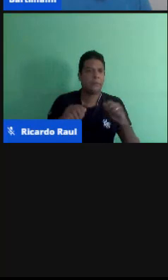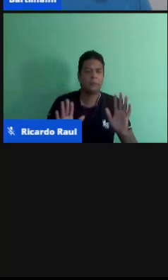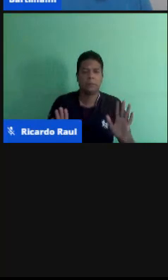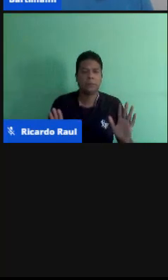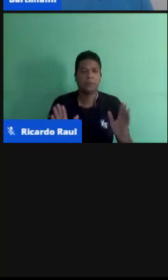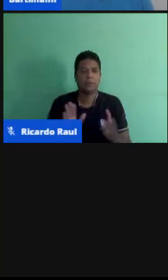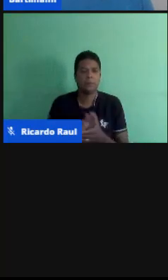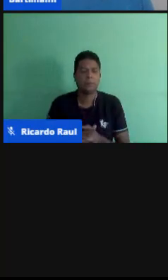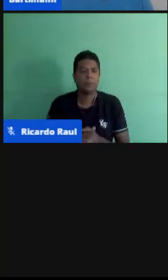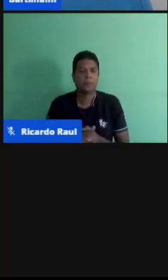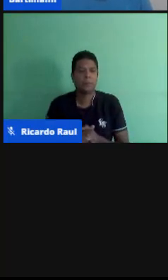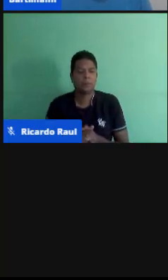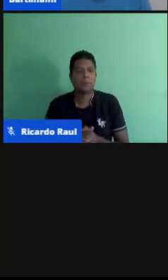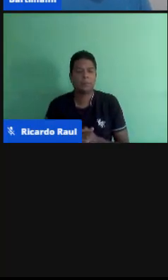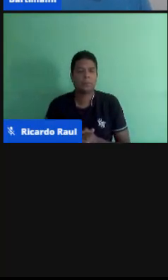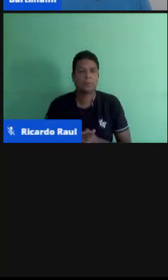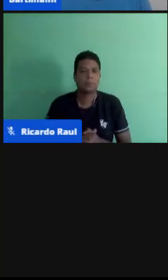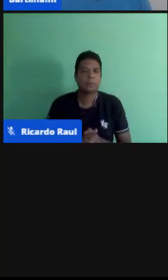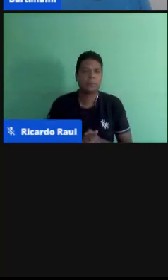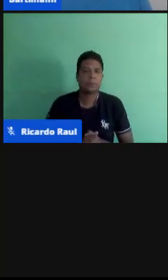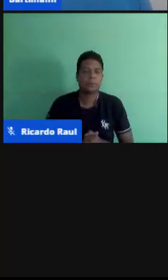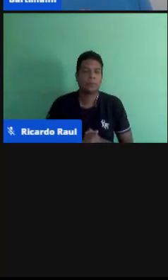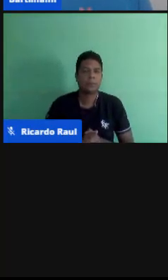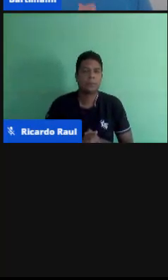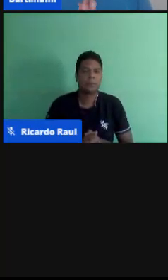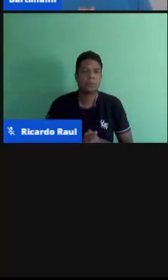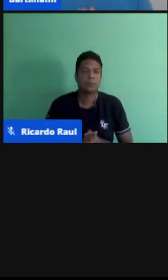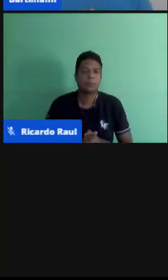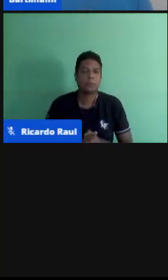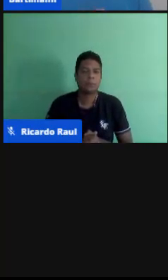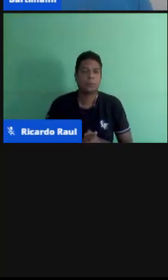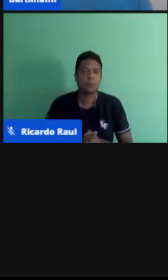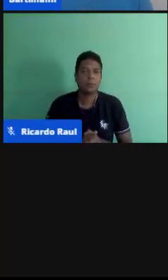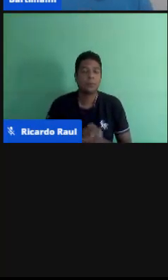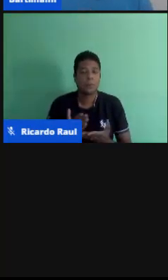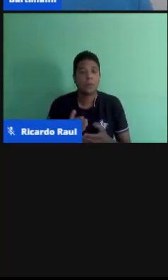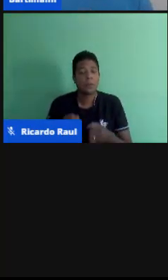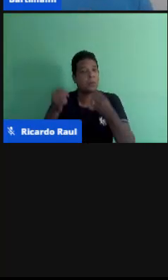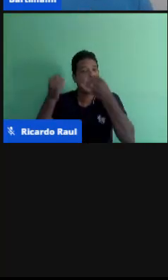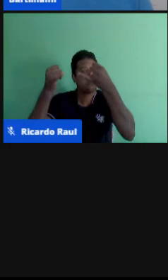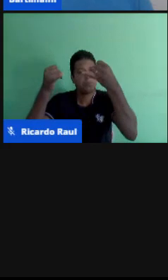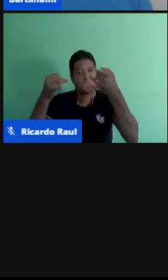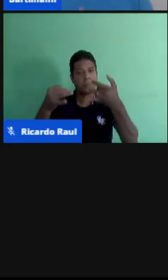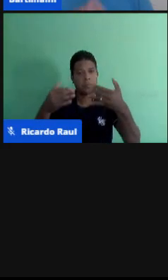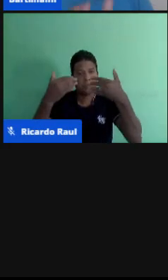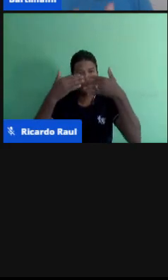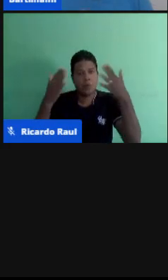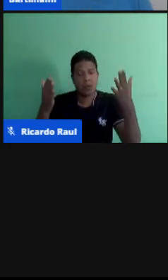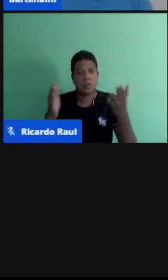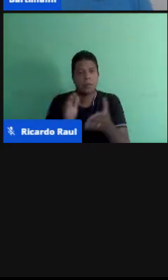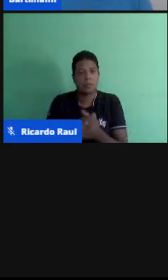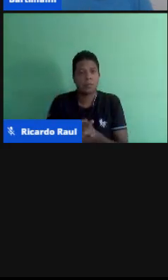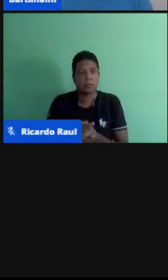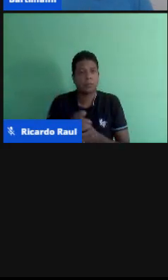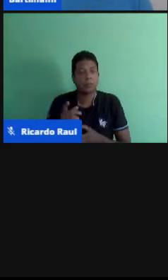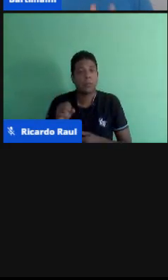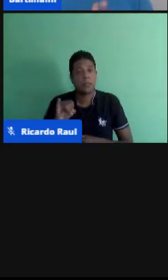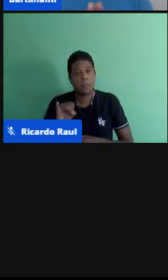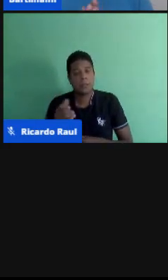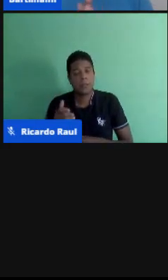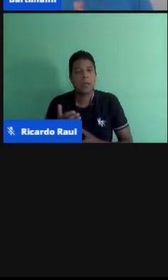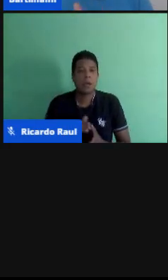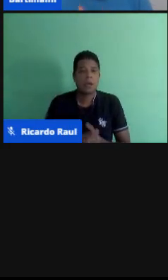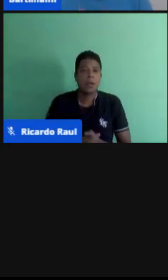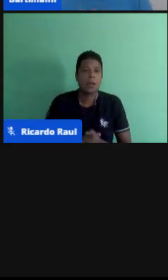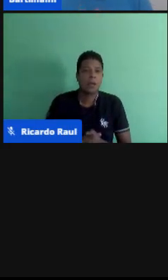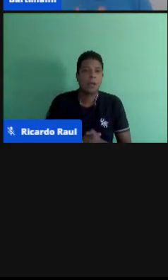mesmo você faz aquilo que você precisa, tá? Espero ter sido claro nessa fala. Novamente, coloco à